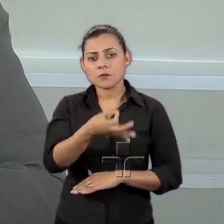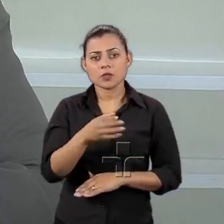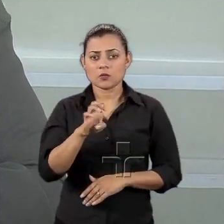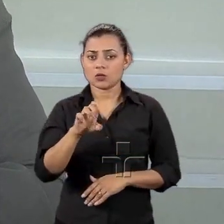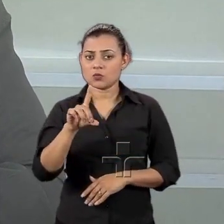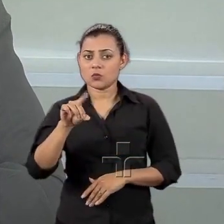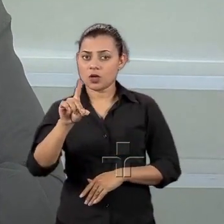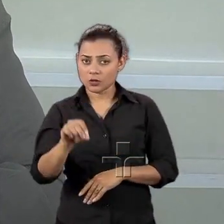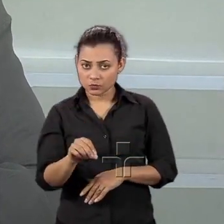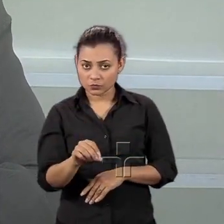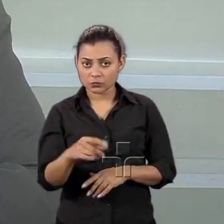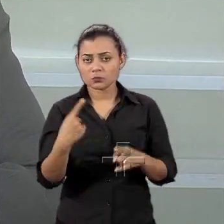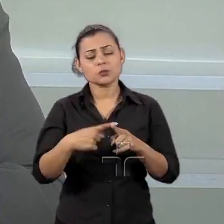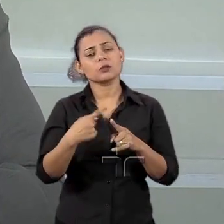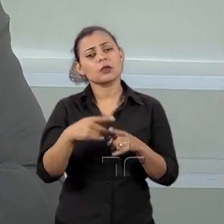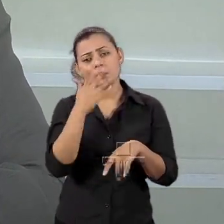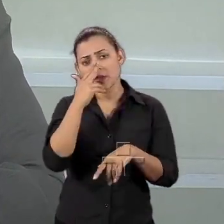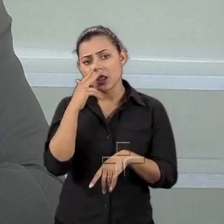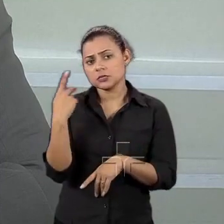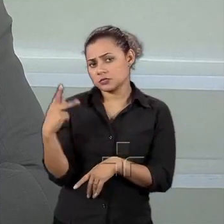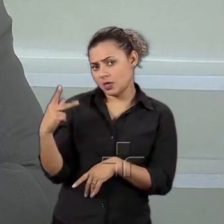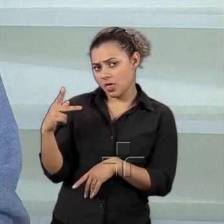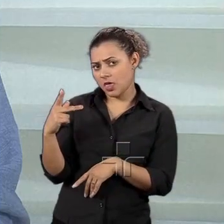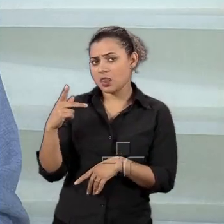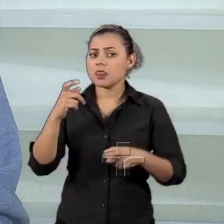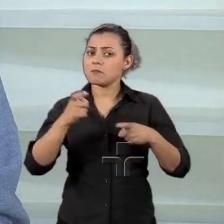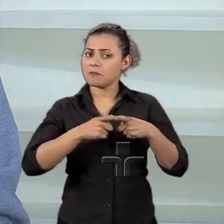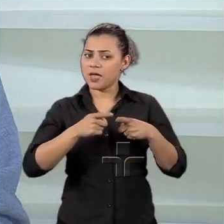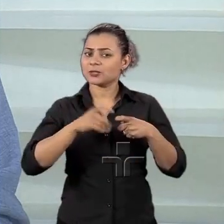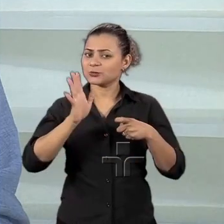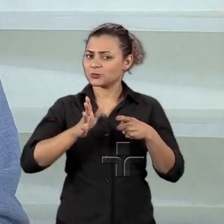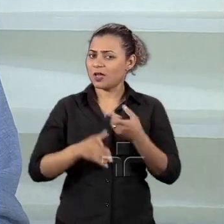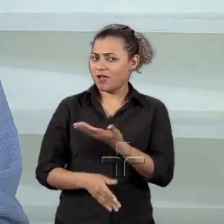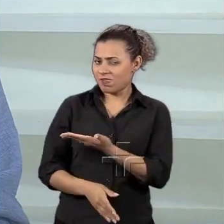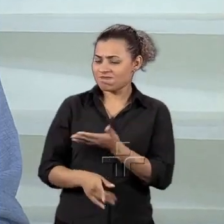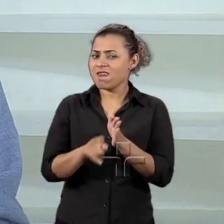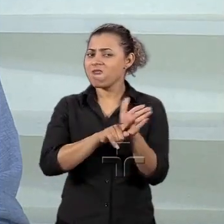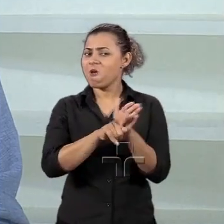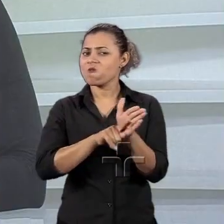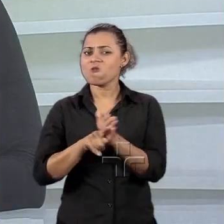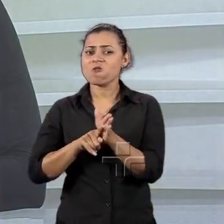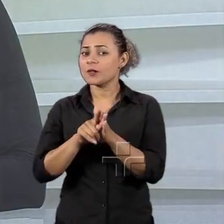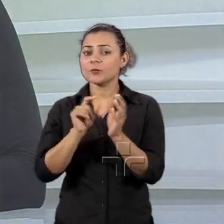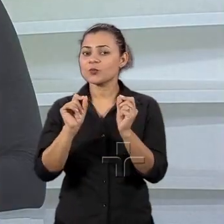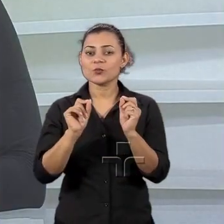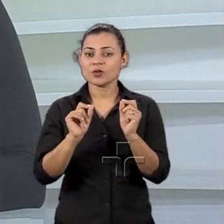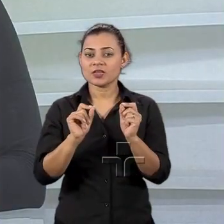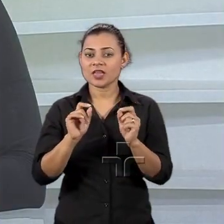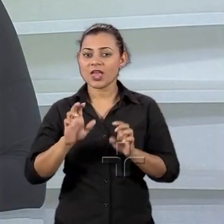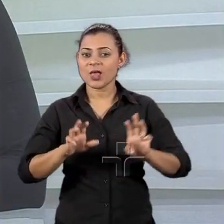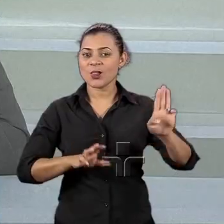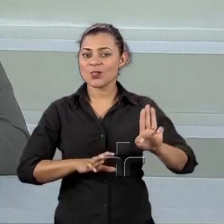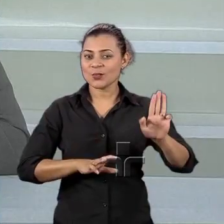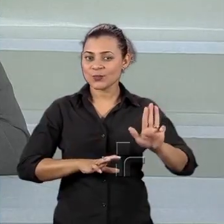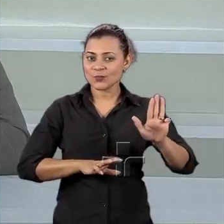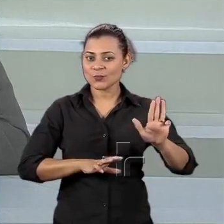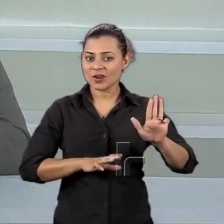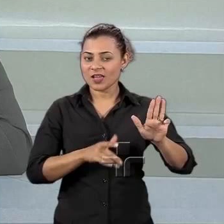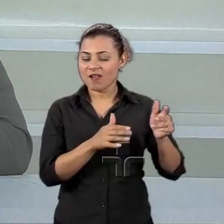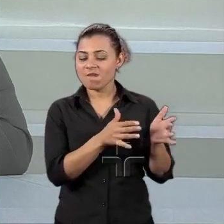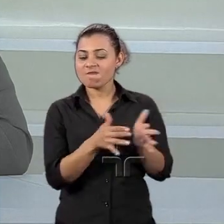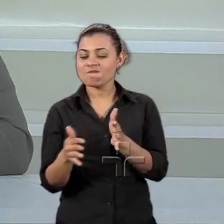faz uma radiografia e, talvez como médico, um diagnóstico preciso da gênese Lula nesse